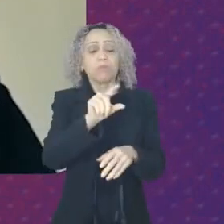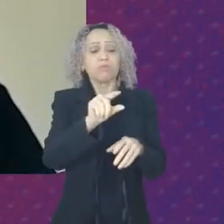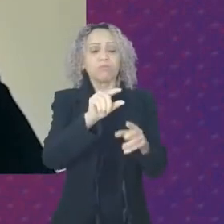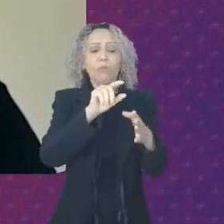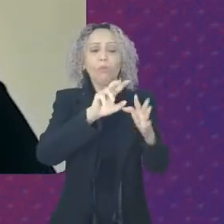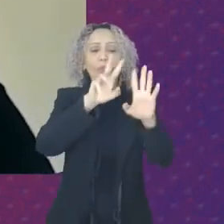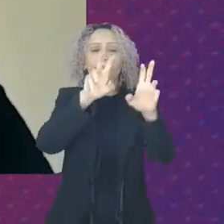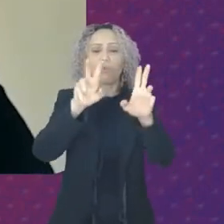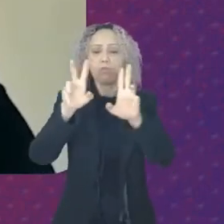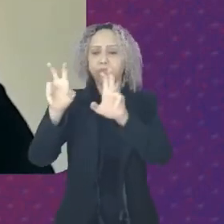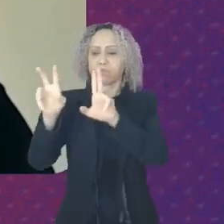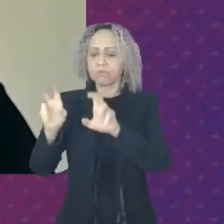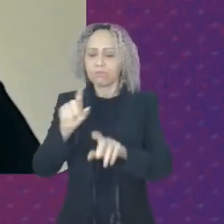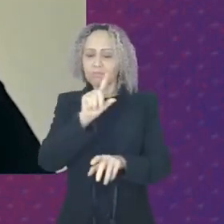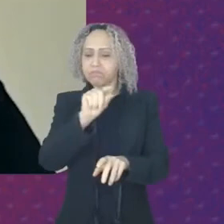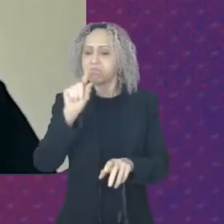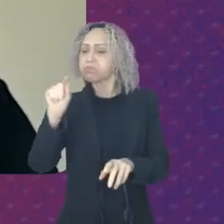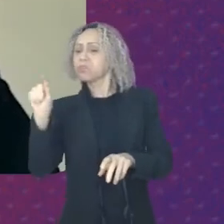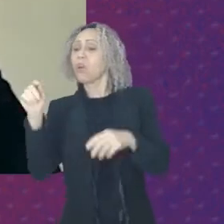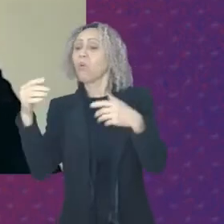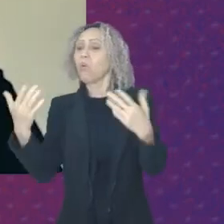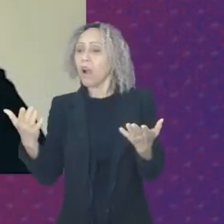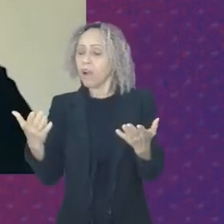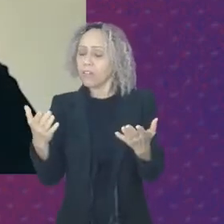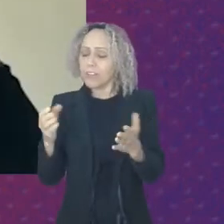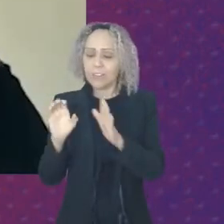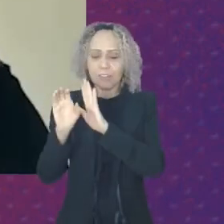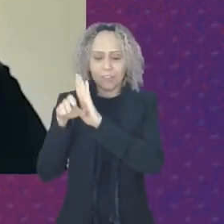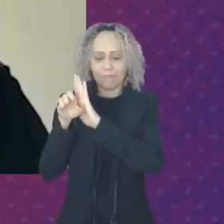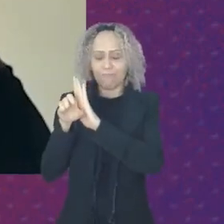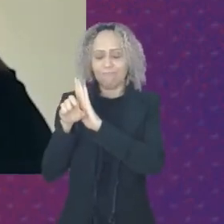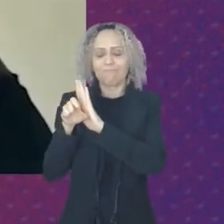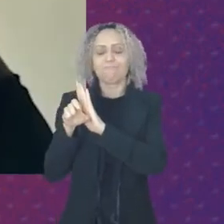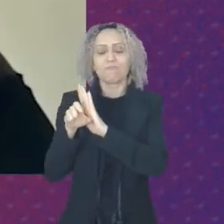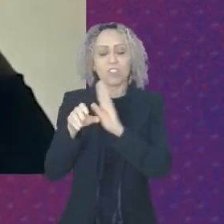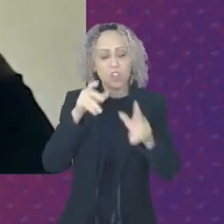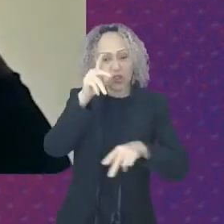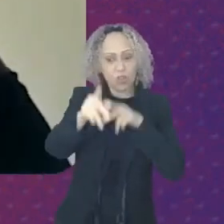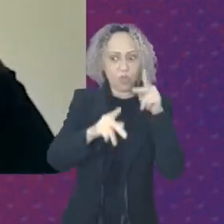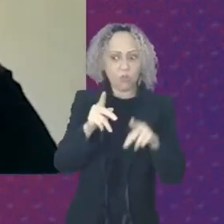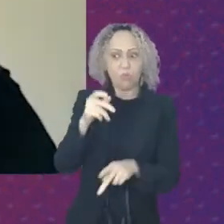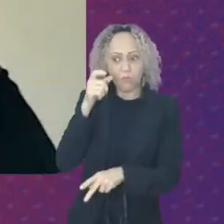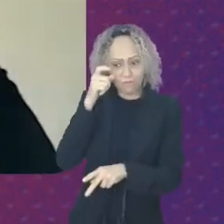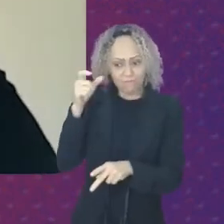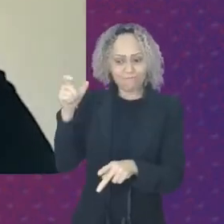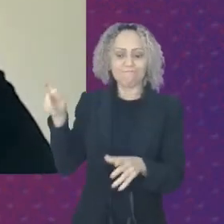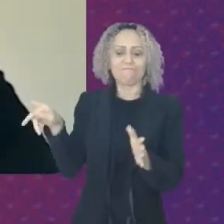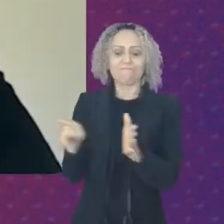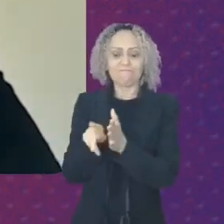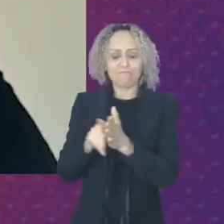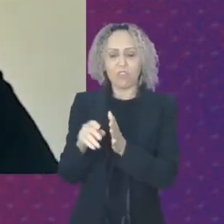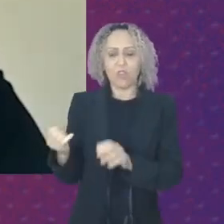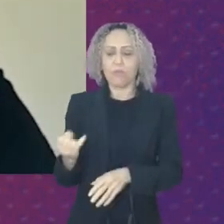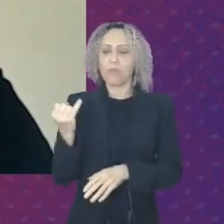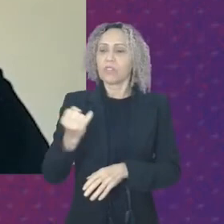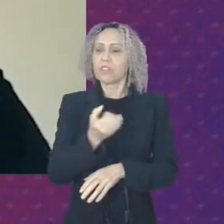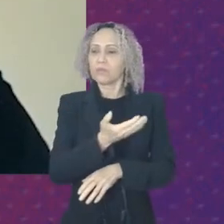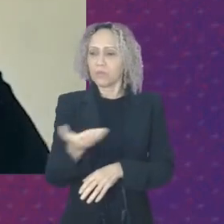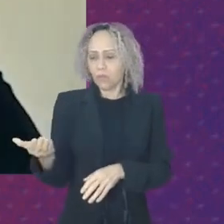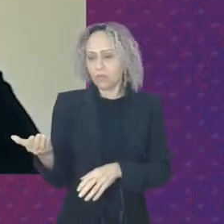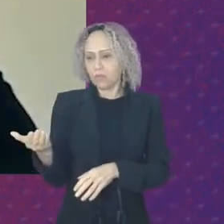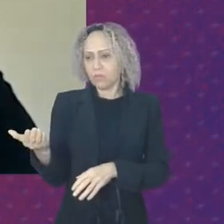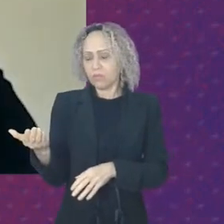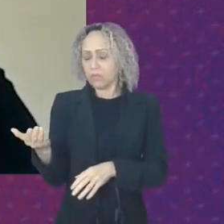muito falado e que é de interesse público em conteúdo para vocês. Ele pode virar um Reels, ele pode virar um carrossel de cards, ele pode